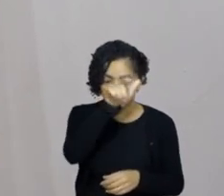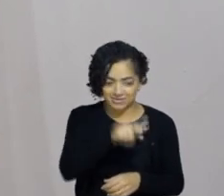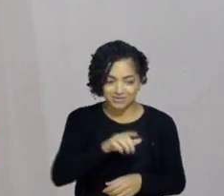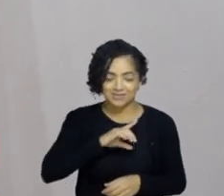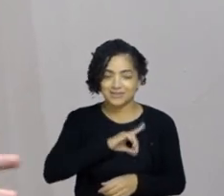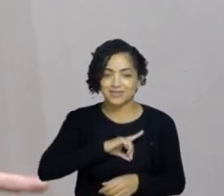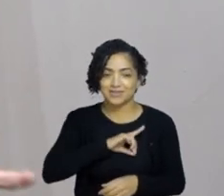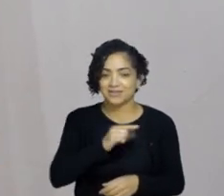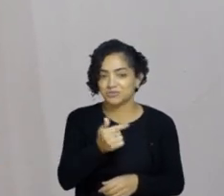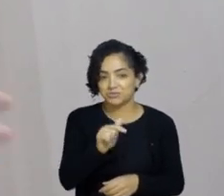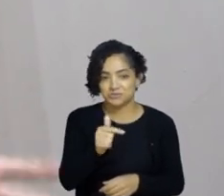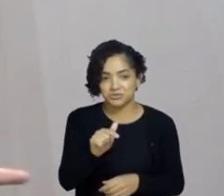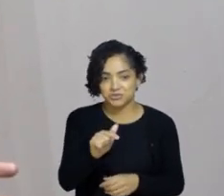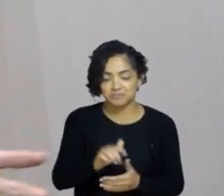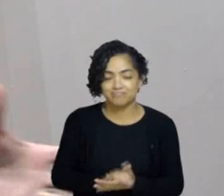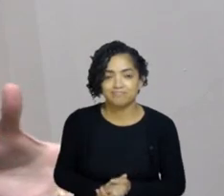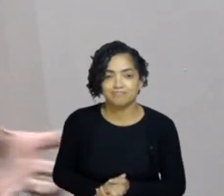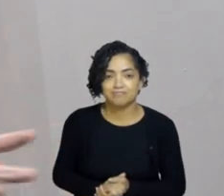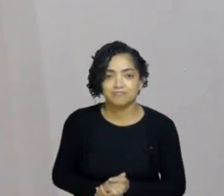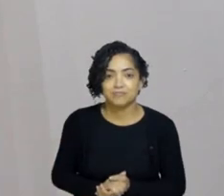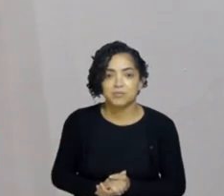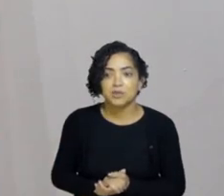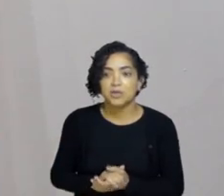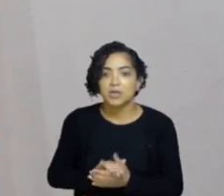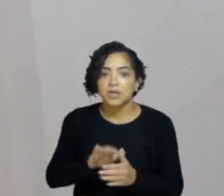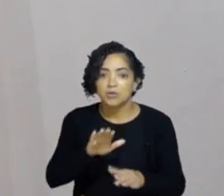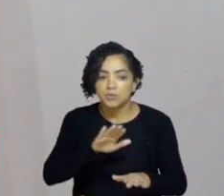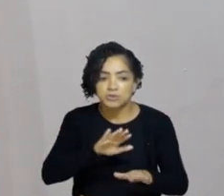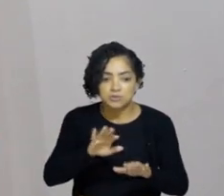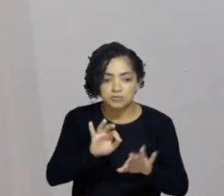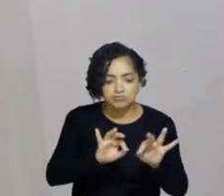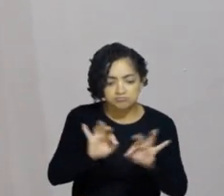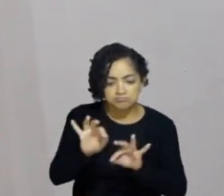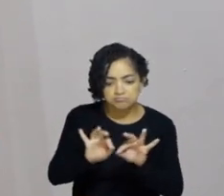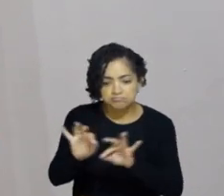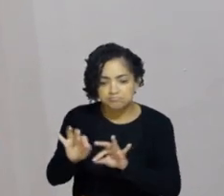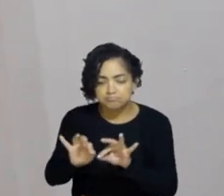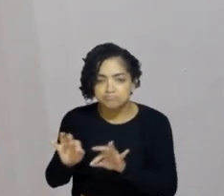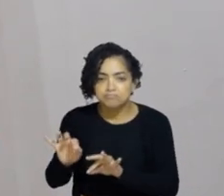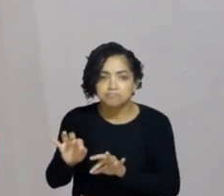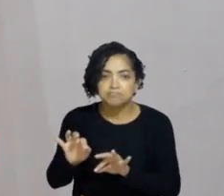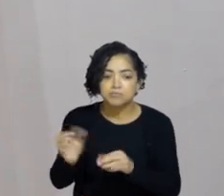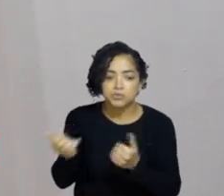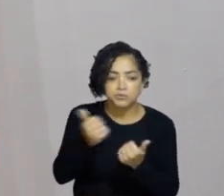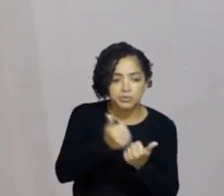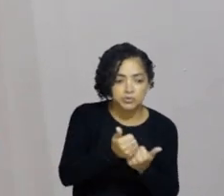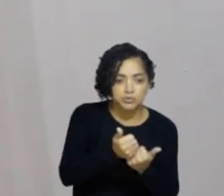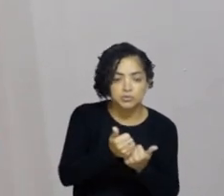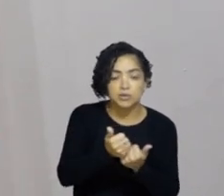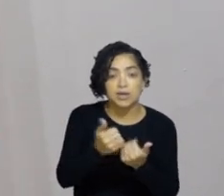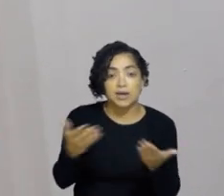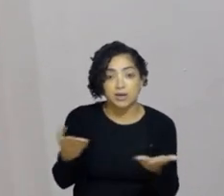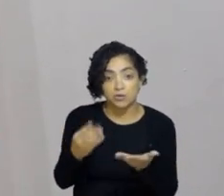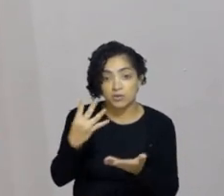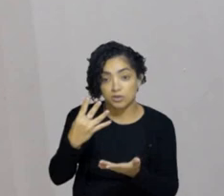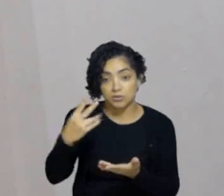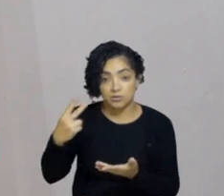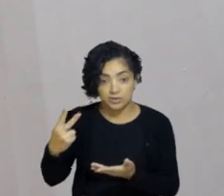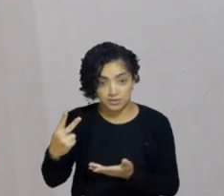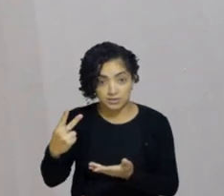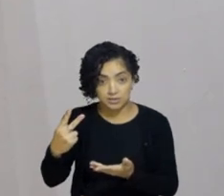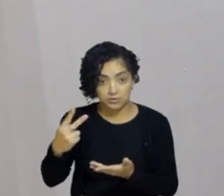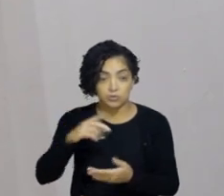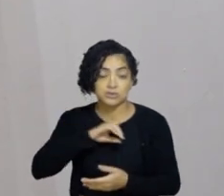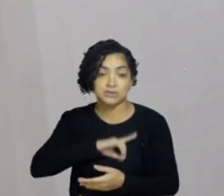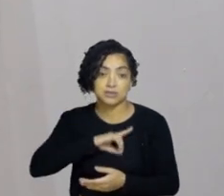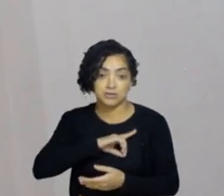uma gestão, tirar pessoas do administrativo, então estamos com 42 delegacias hoje em Santa